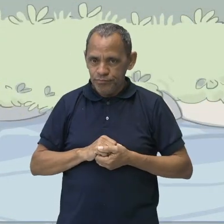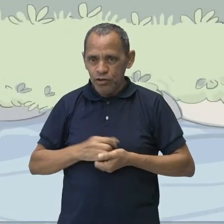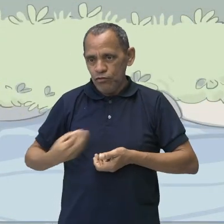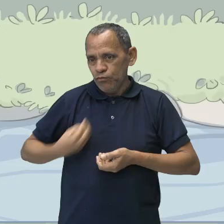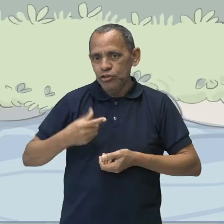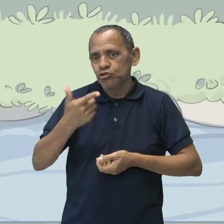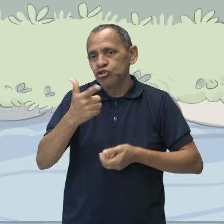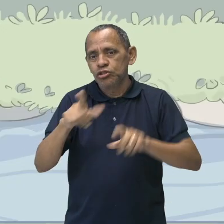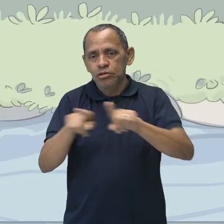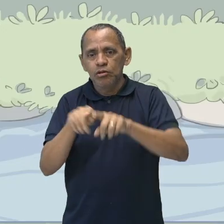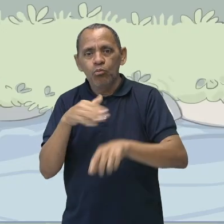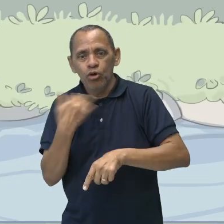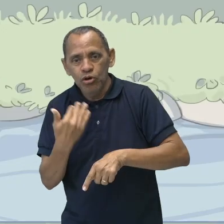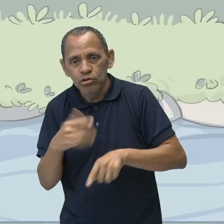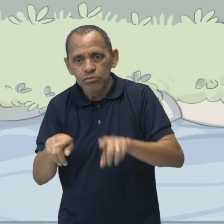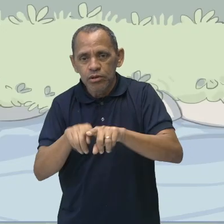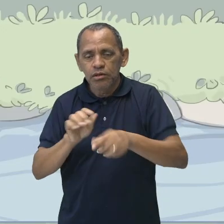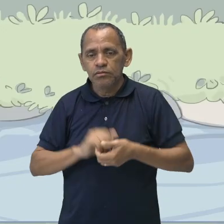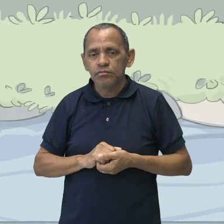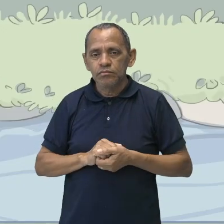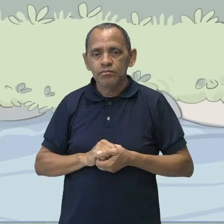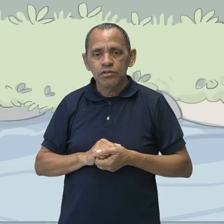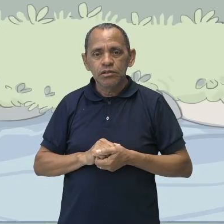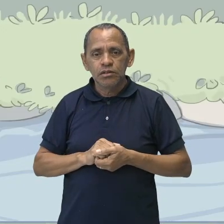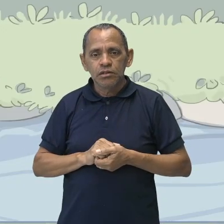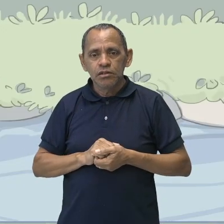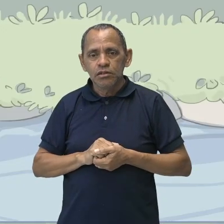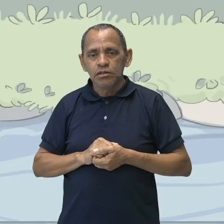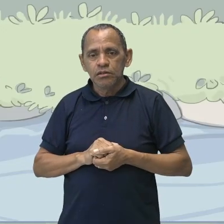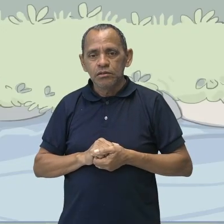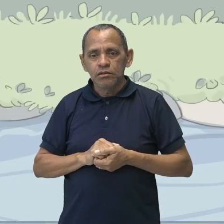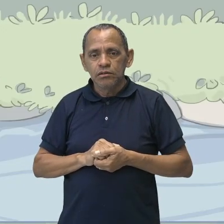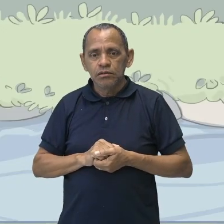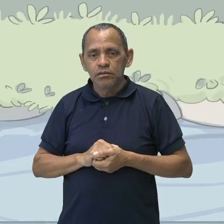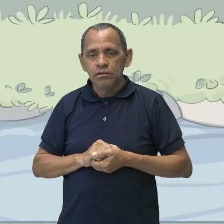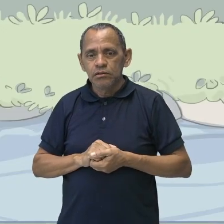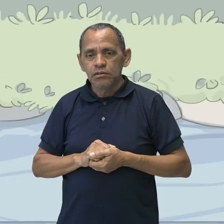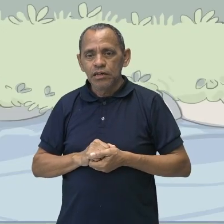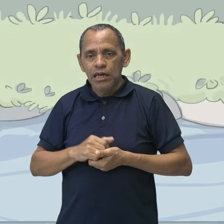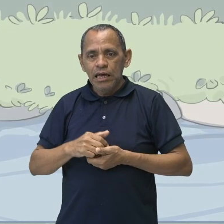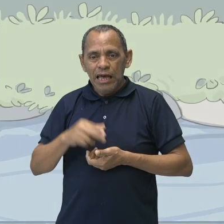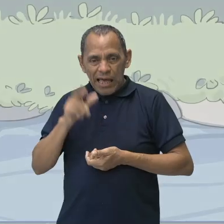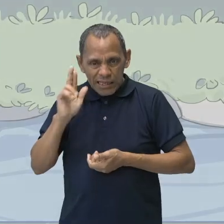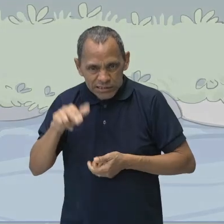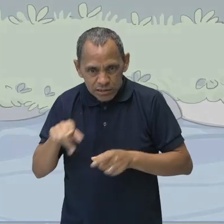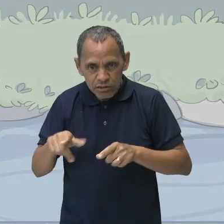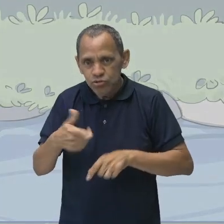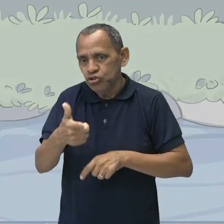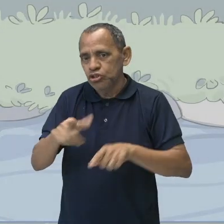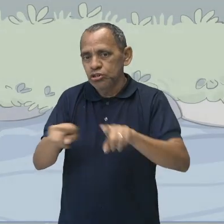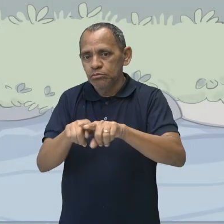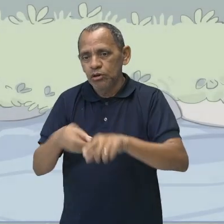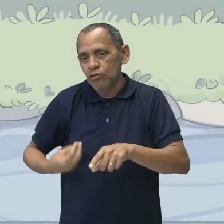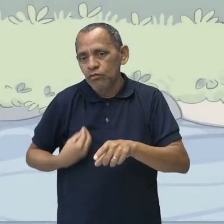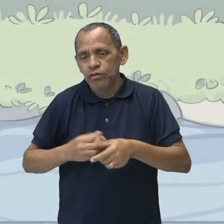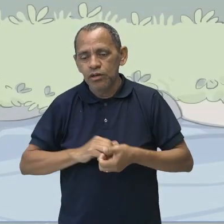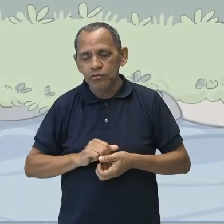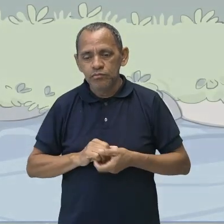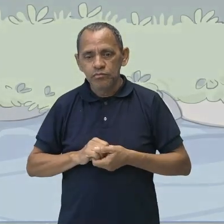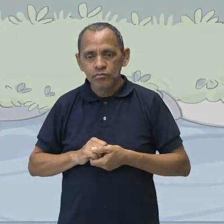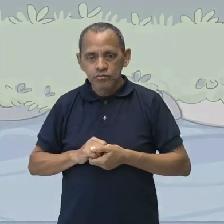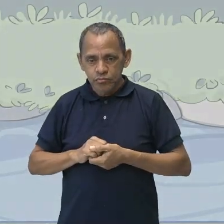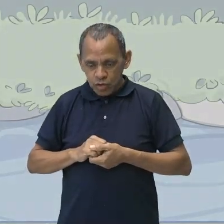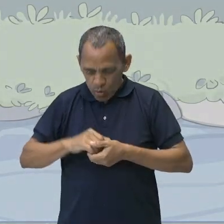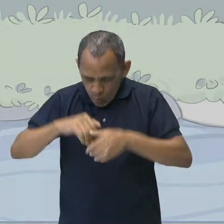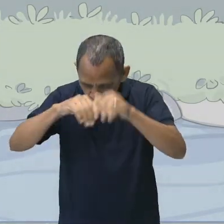continuar vivendo, ele se enterrou junto a ela, na beira de um igarapé. Após algumas luas,